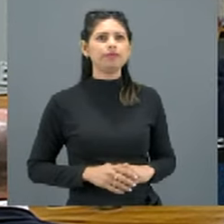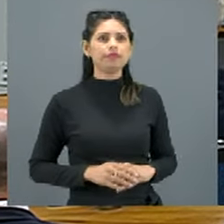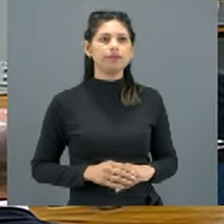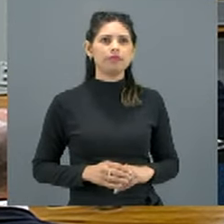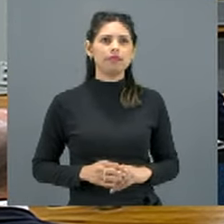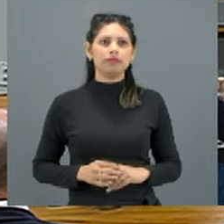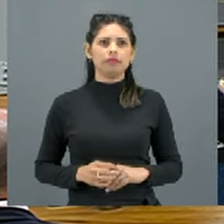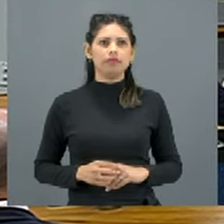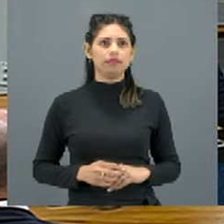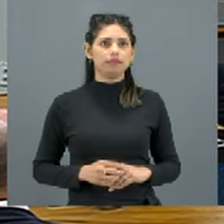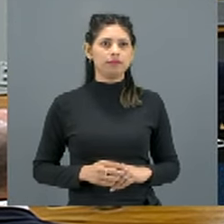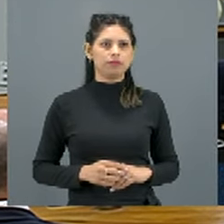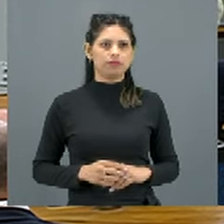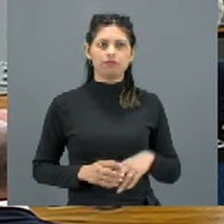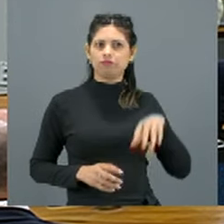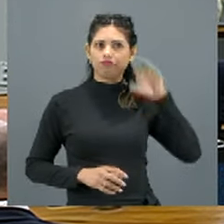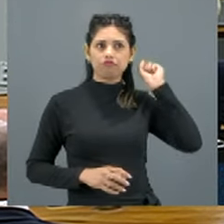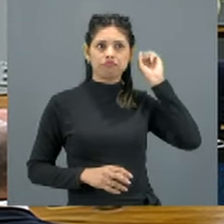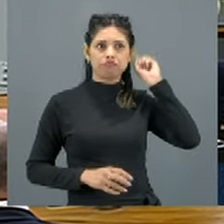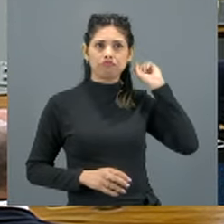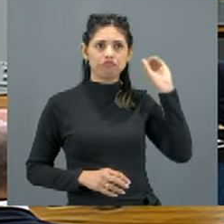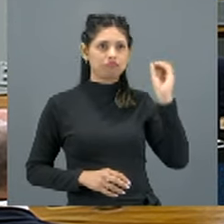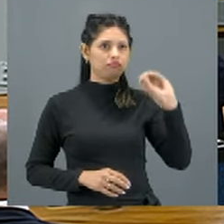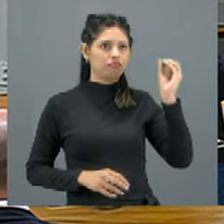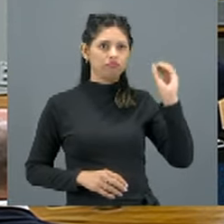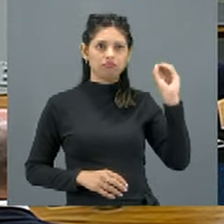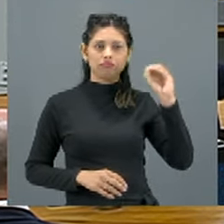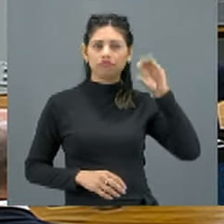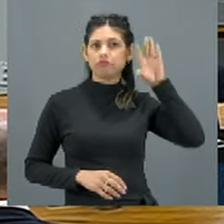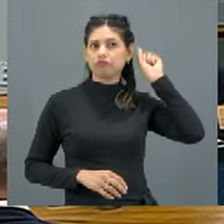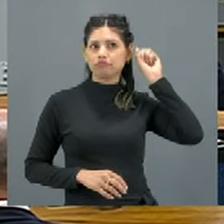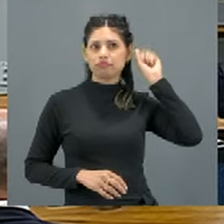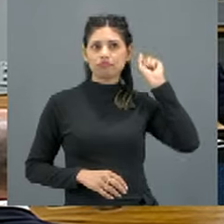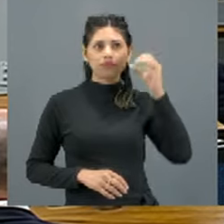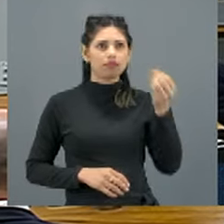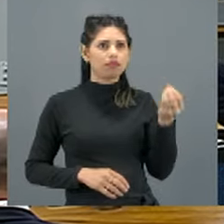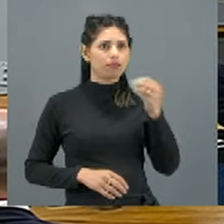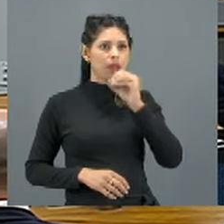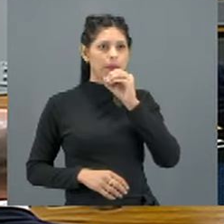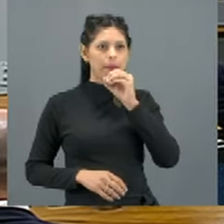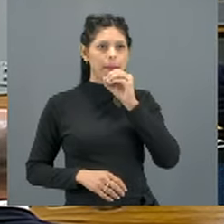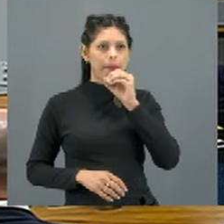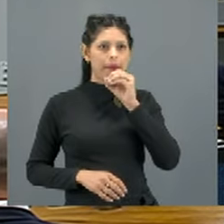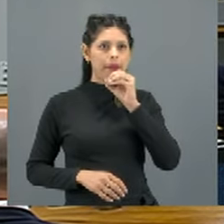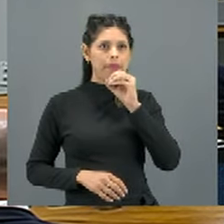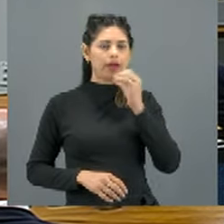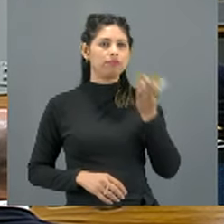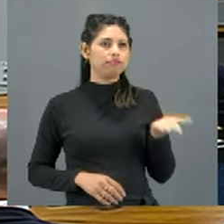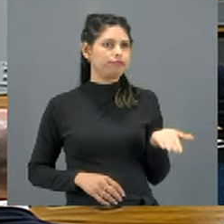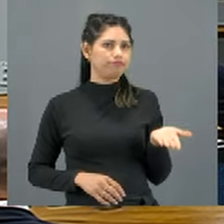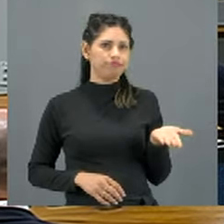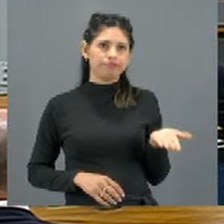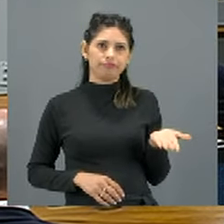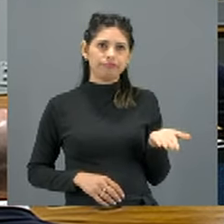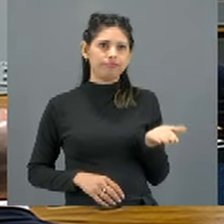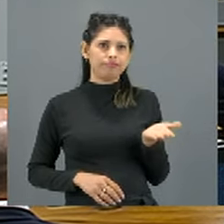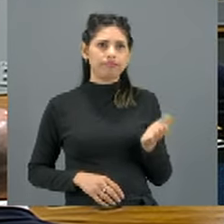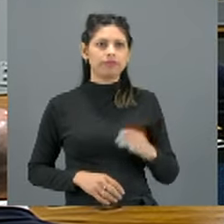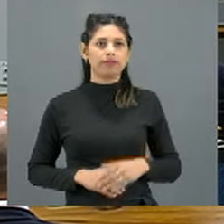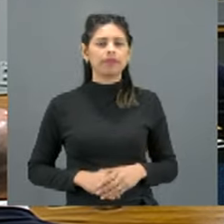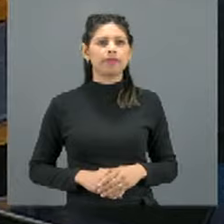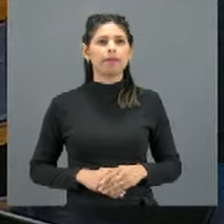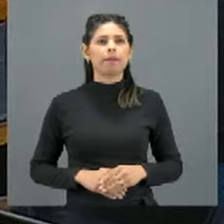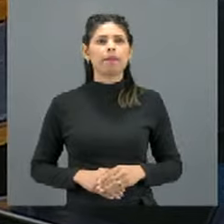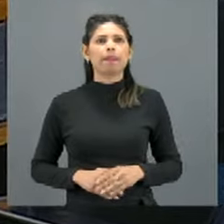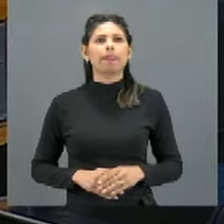2%, reservando 98%, devia valer o triplo. No mínimo, né? Para pagar